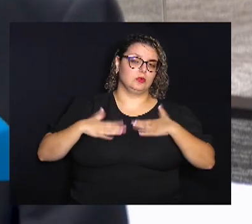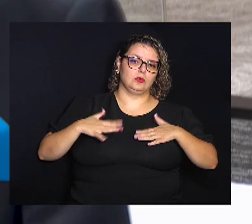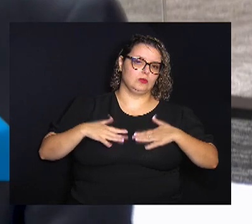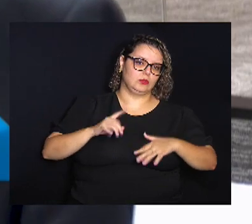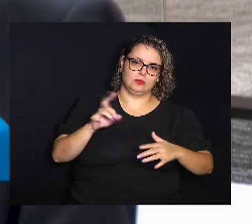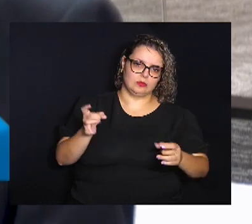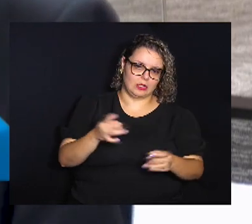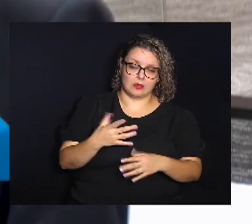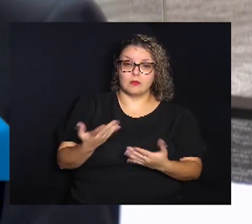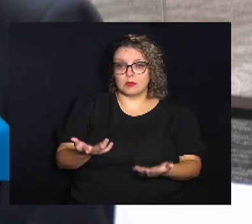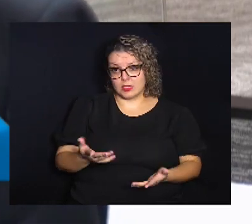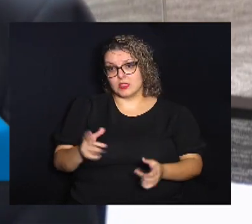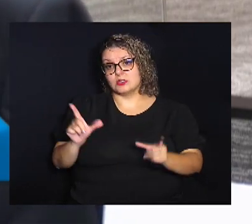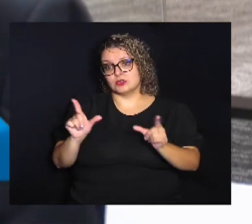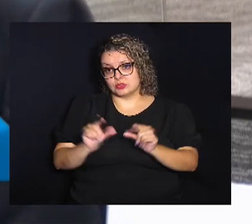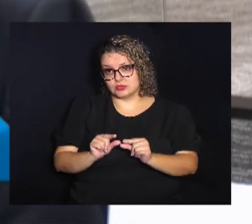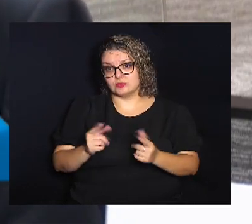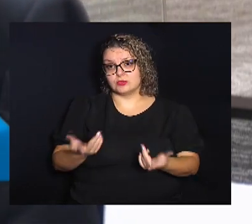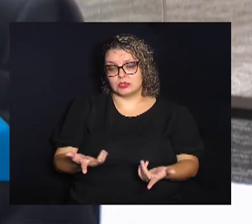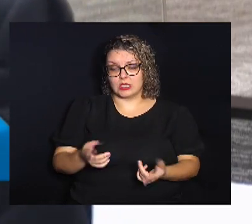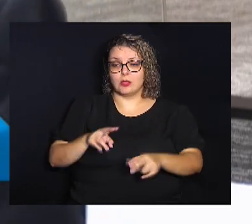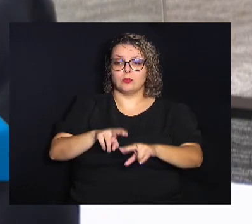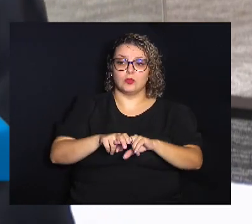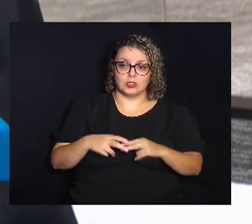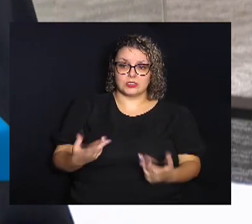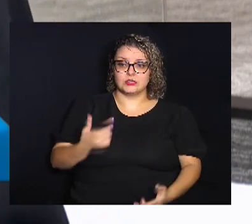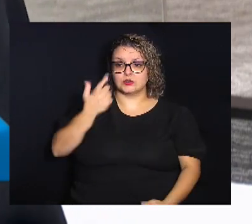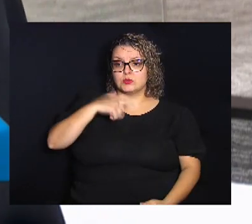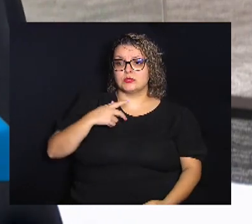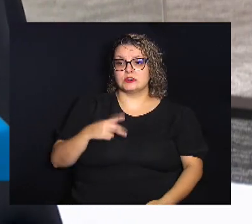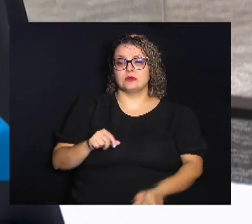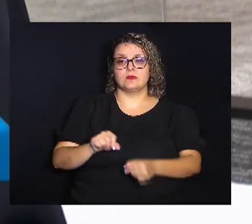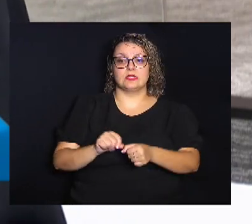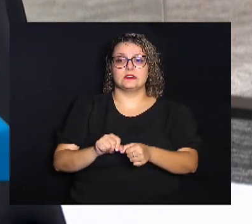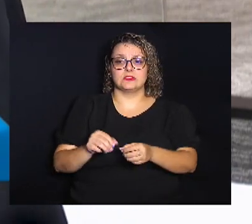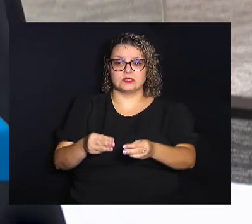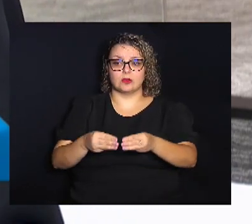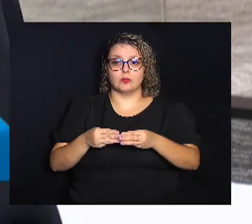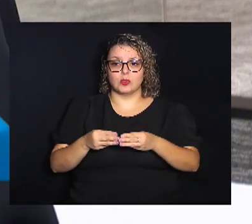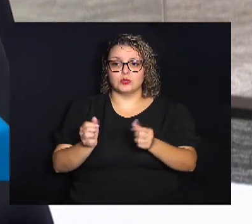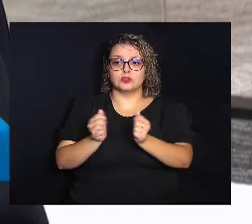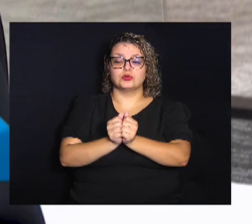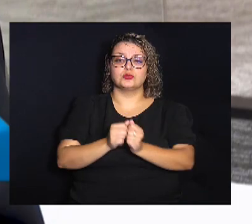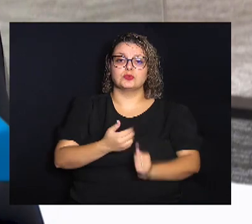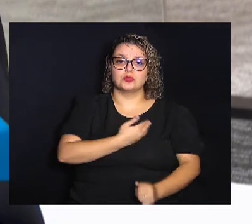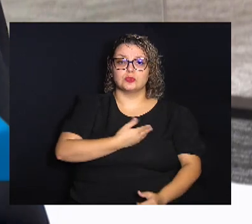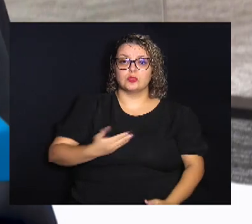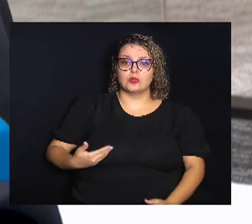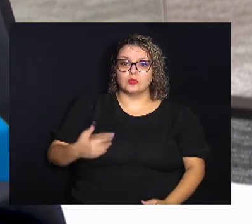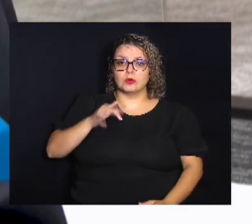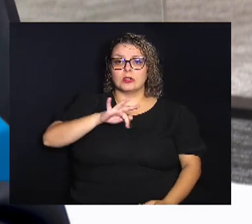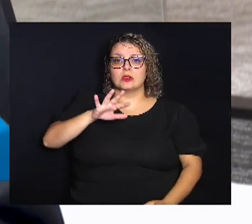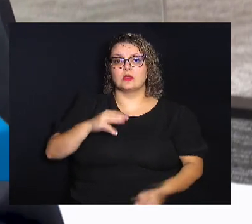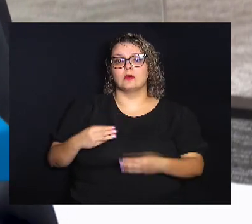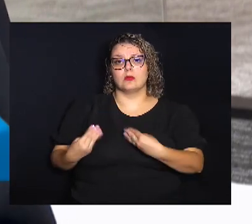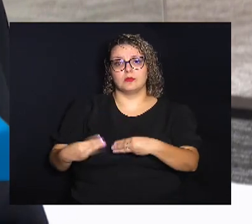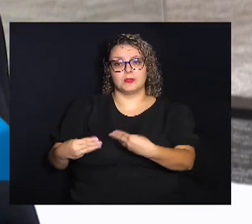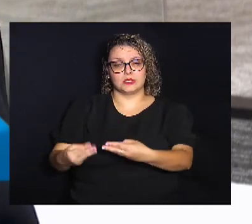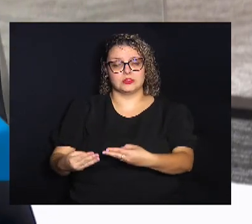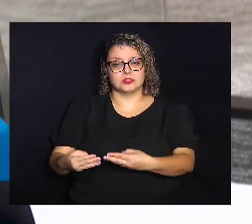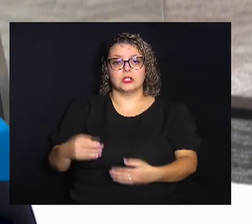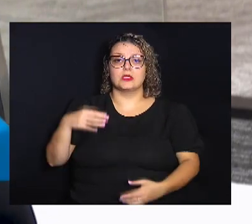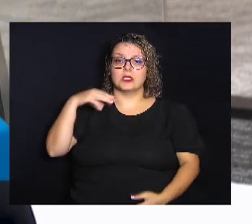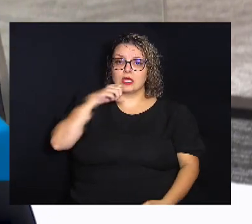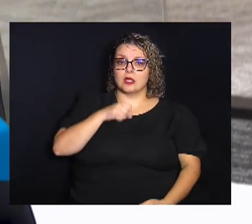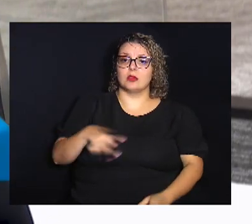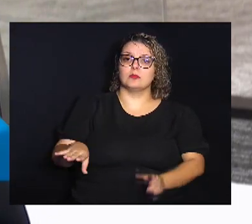acabar, mas vai diminuir bem. Então é por isso que esse vereador está fazendo essa moção, junto ao governo federal, junto com a ministra, para que logo que venha